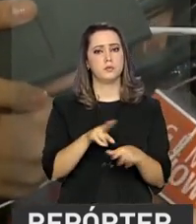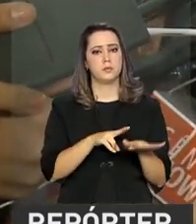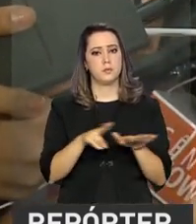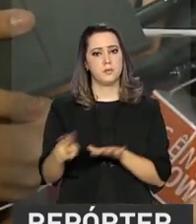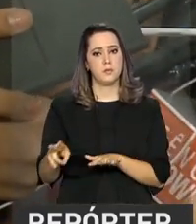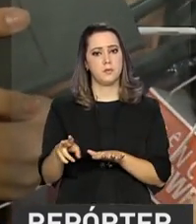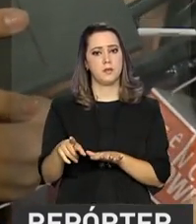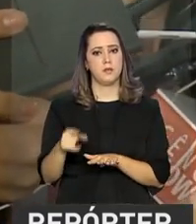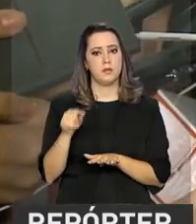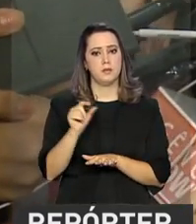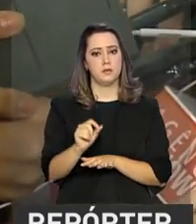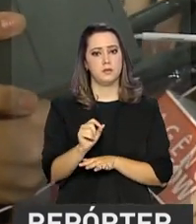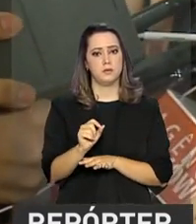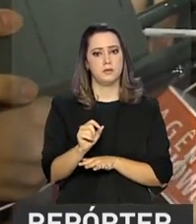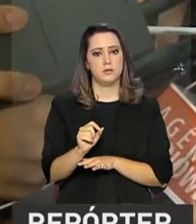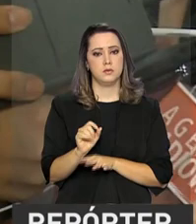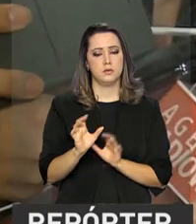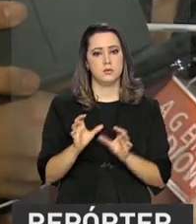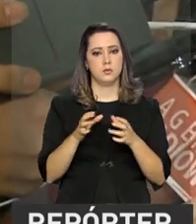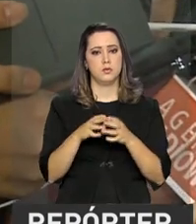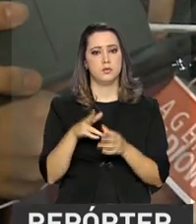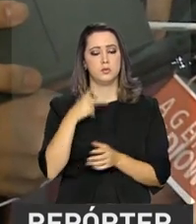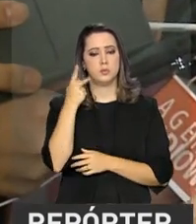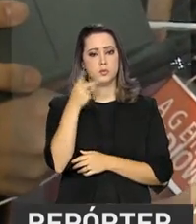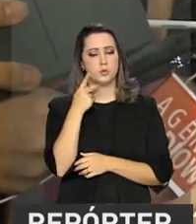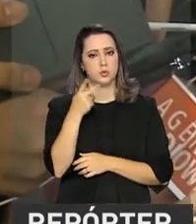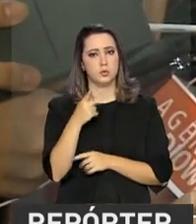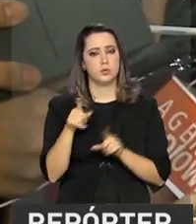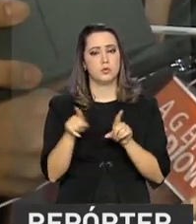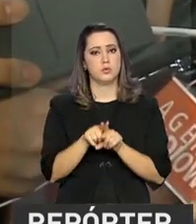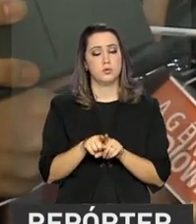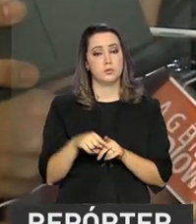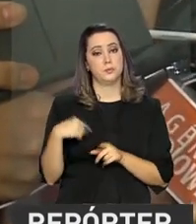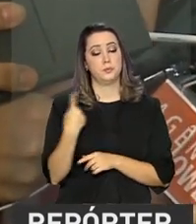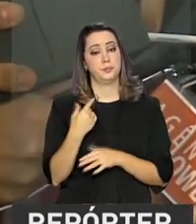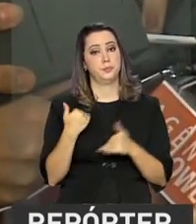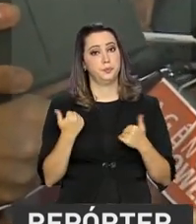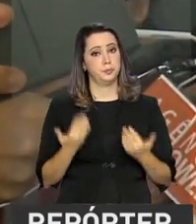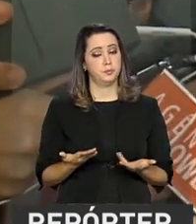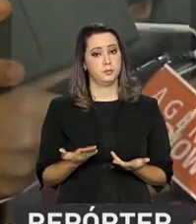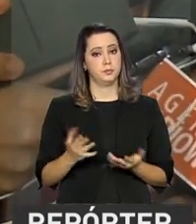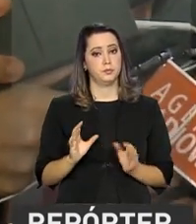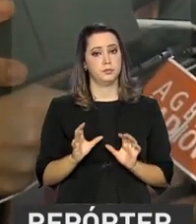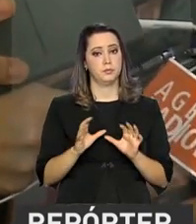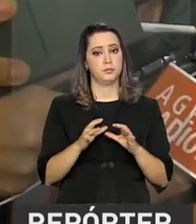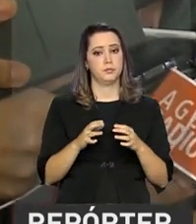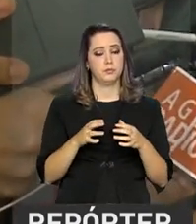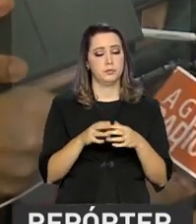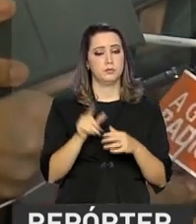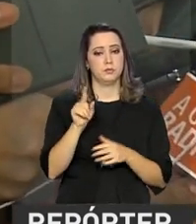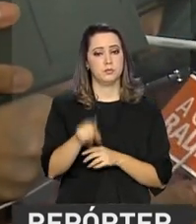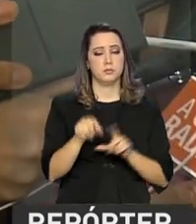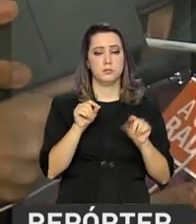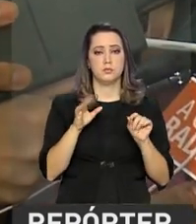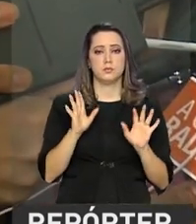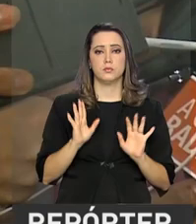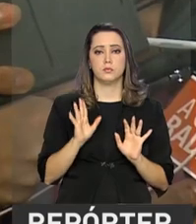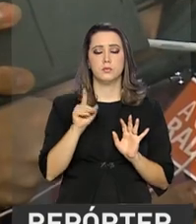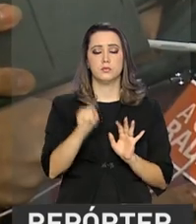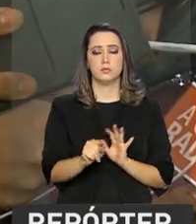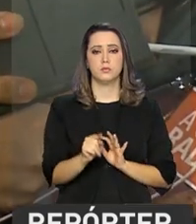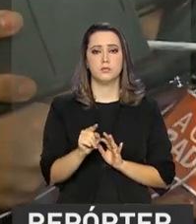a sociedade planetária certo então o com isso e foi com